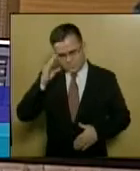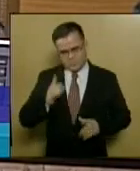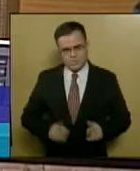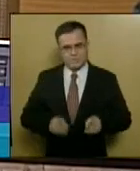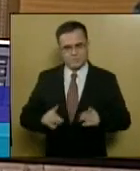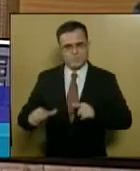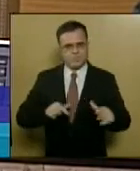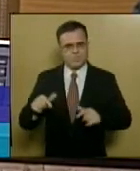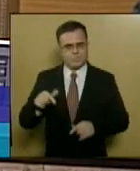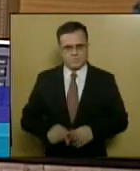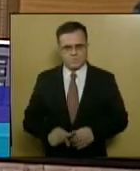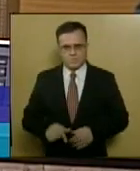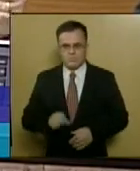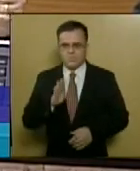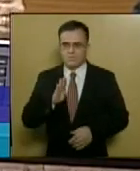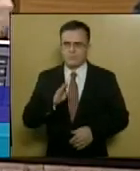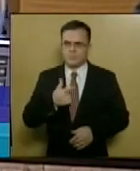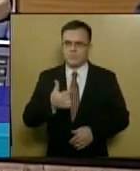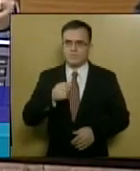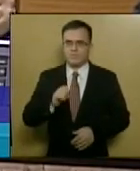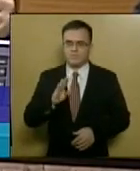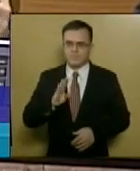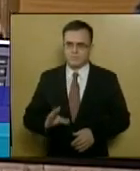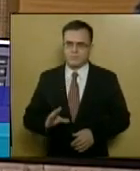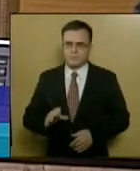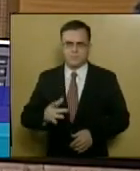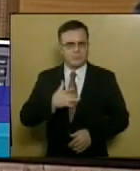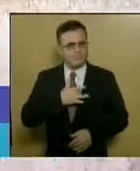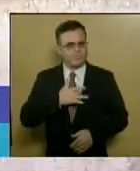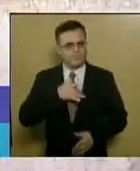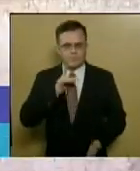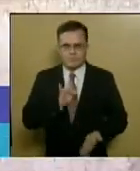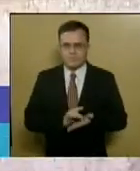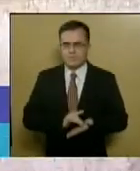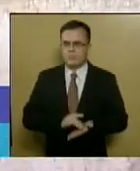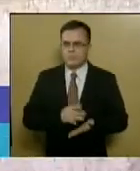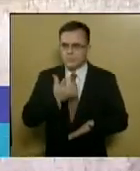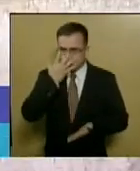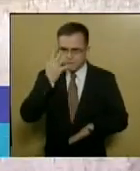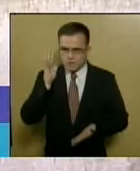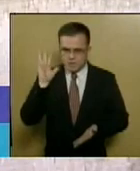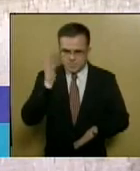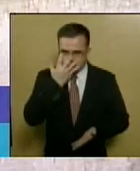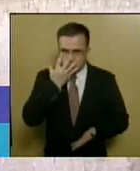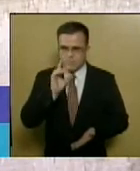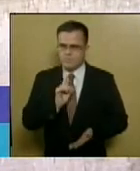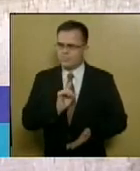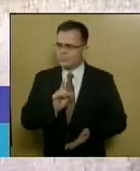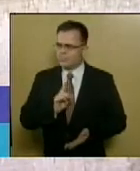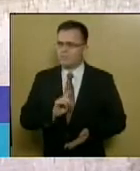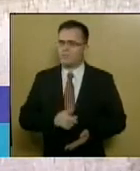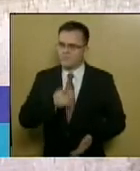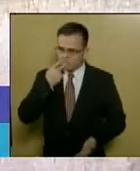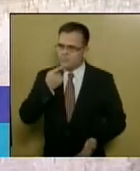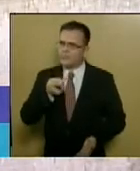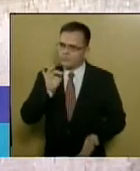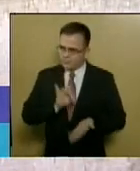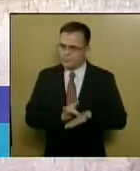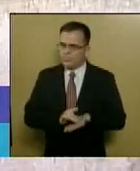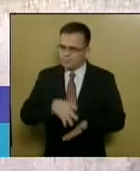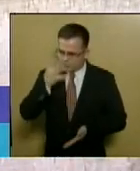28BC aqui em Sergipe. Muito obrigado de coração mesmo. Isso não é demagogia, não. Isso é uma realidade. Nós temos que reconhecer